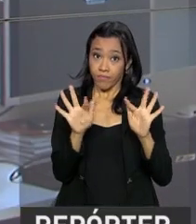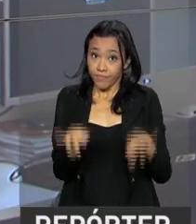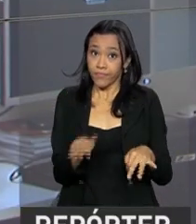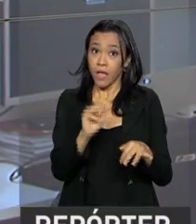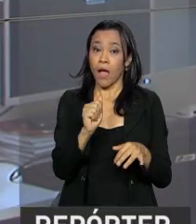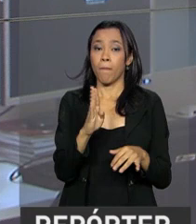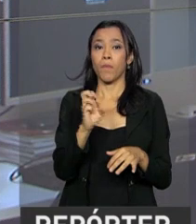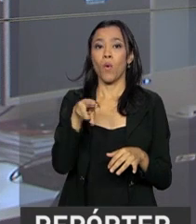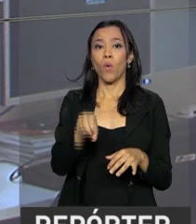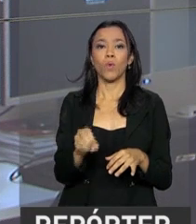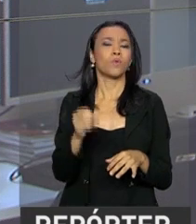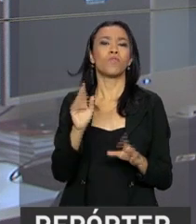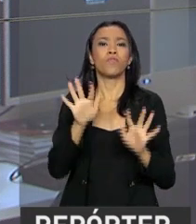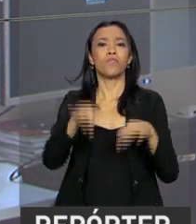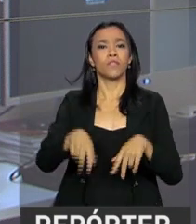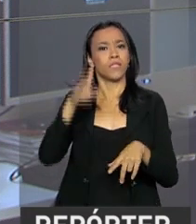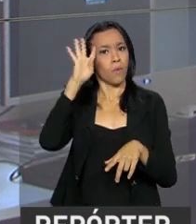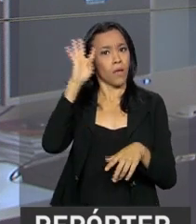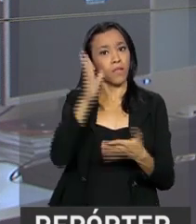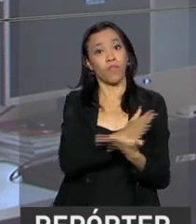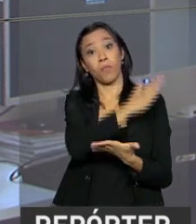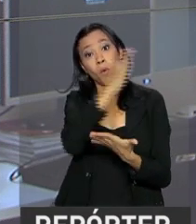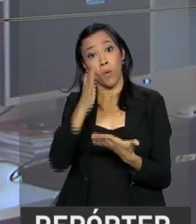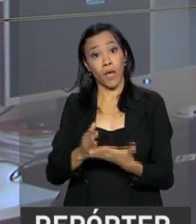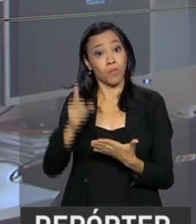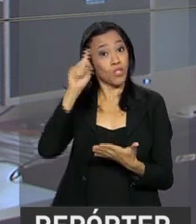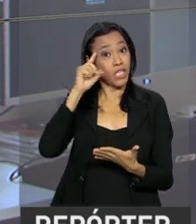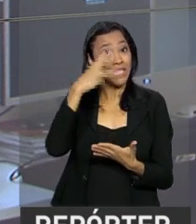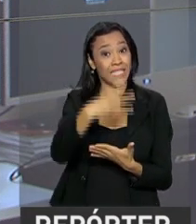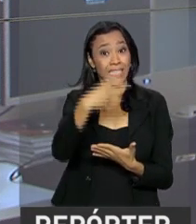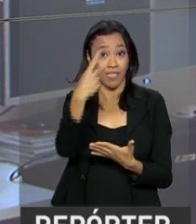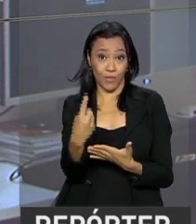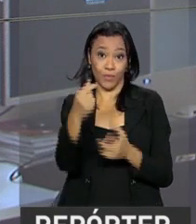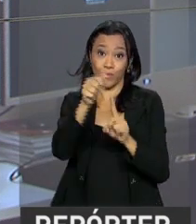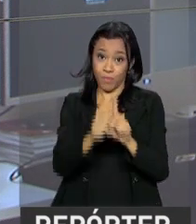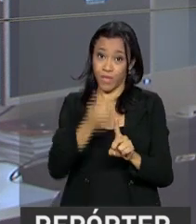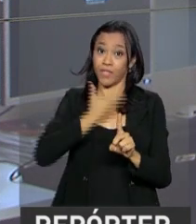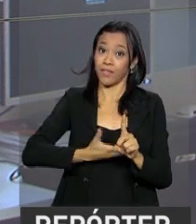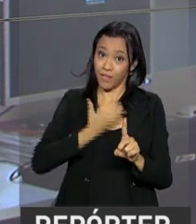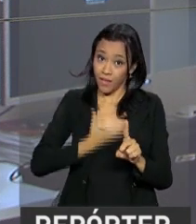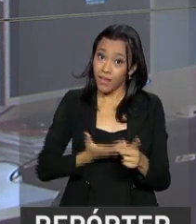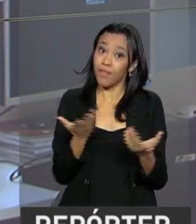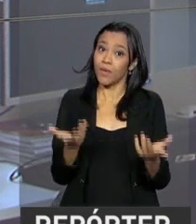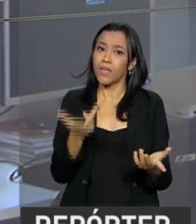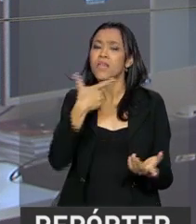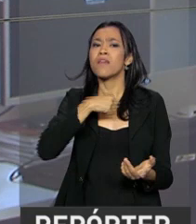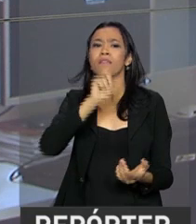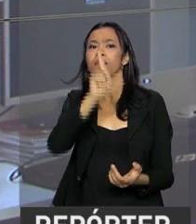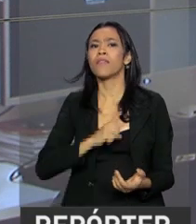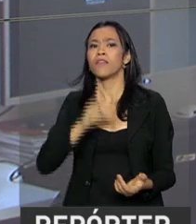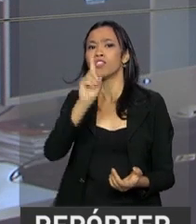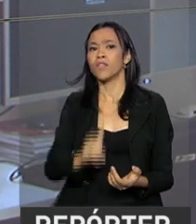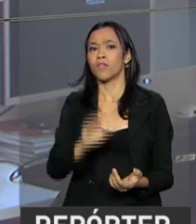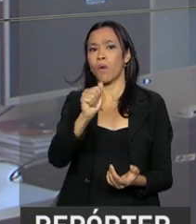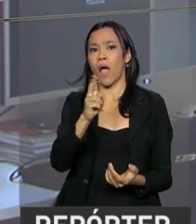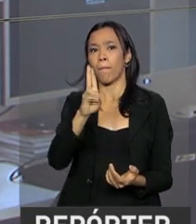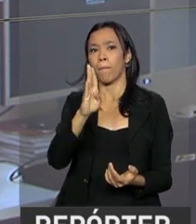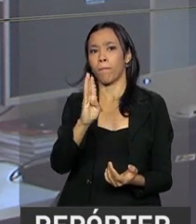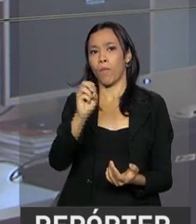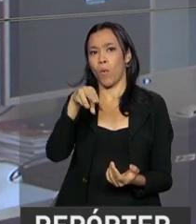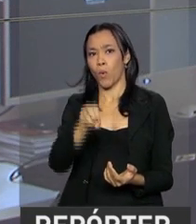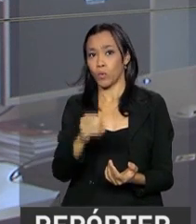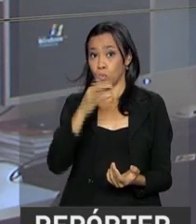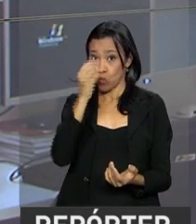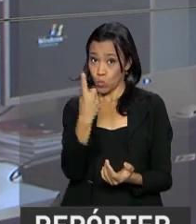reexprima nesta quarta-feira foi prorrogado para o dia 31 de dezembro tem direito ao abono no valor de um salário mínimo